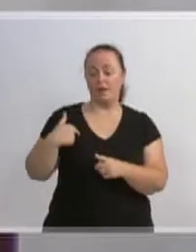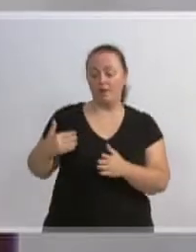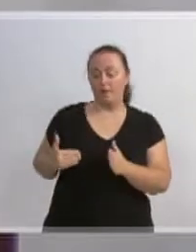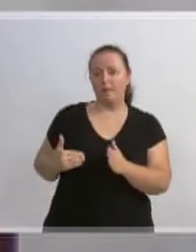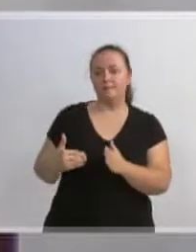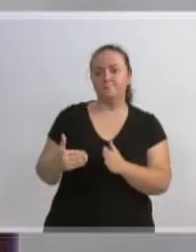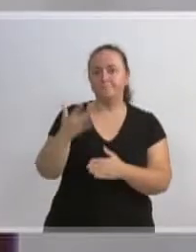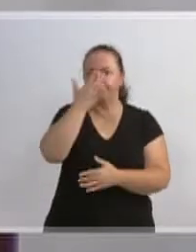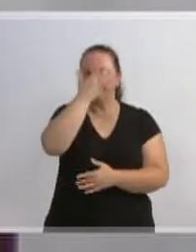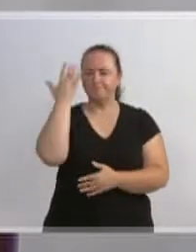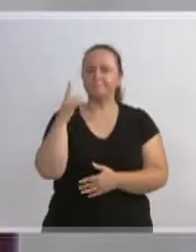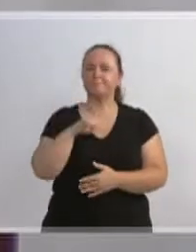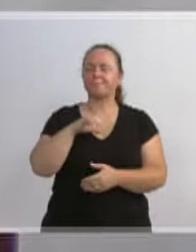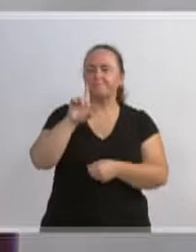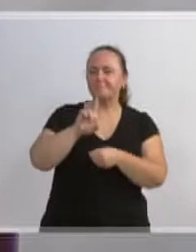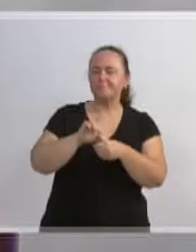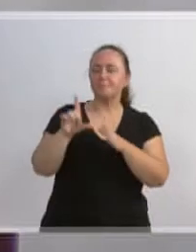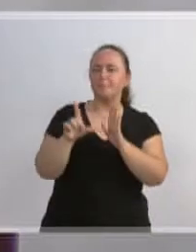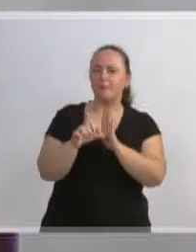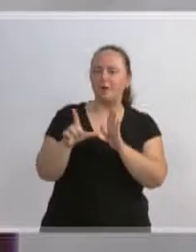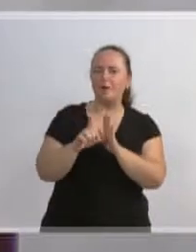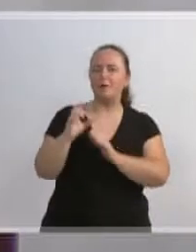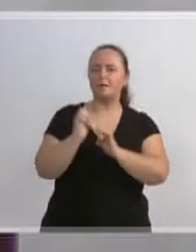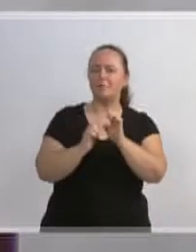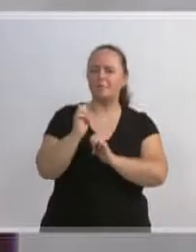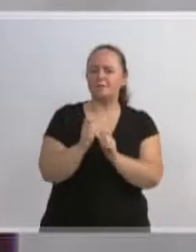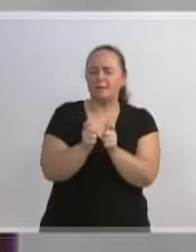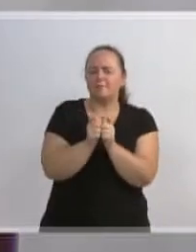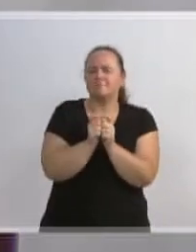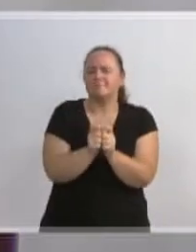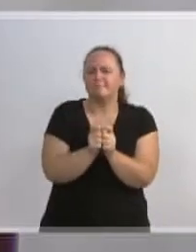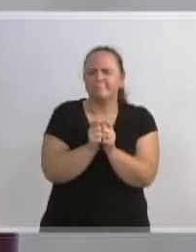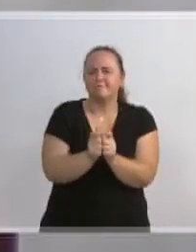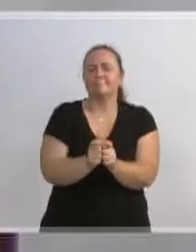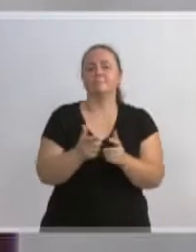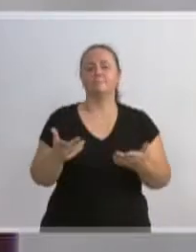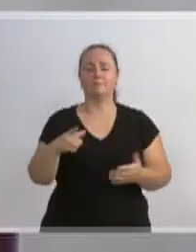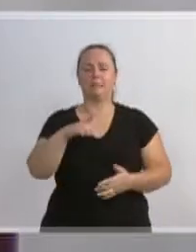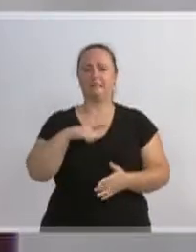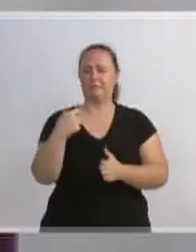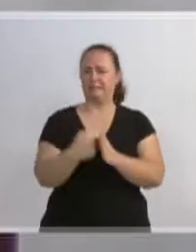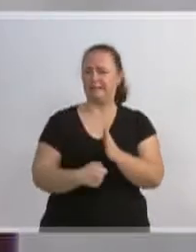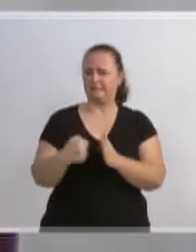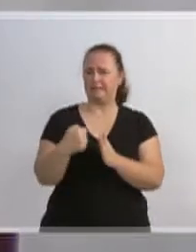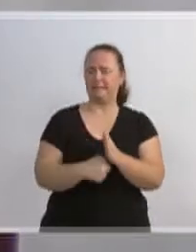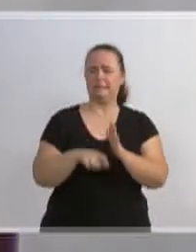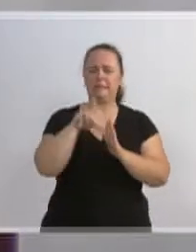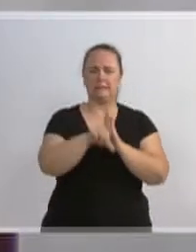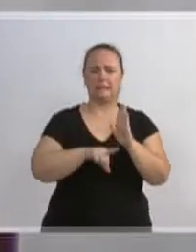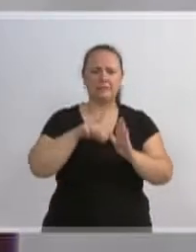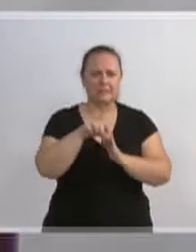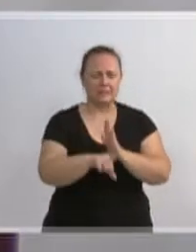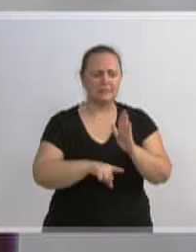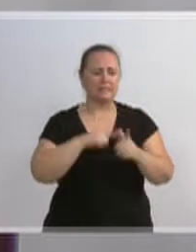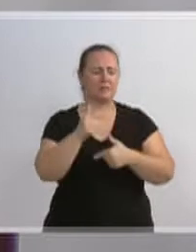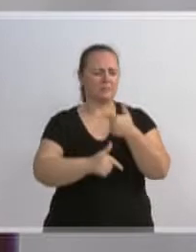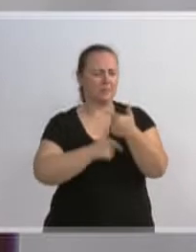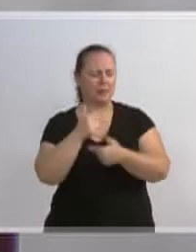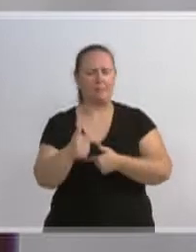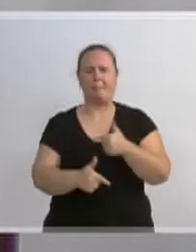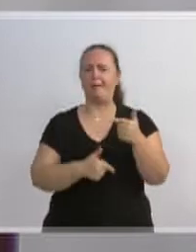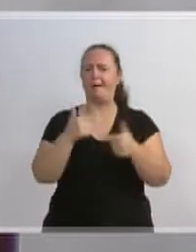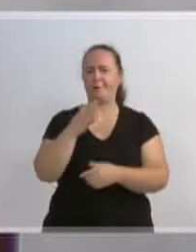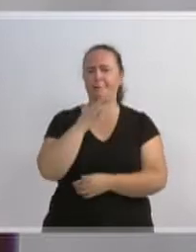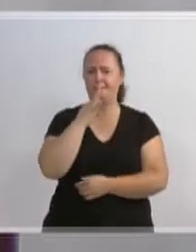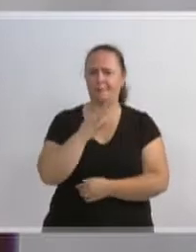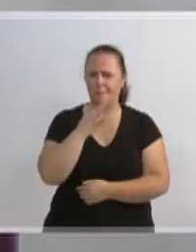de comerciante, do pequeno empresário no Brasil, que ele é tão crucificado, que ele enfrenta as dificuldades de legislação, tanto trabalhista quanto tributária,